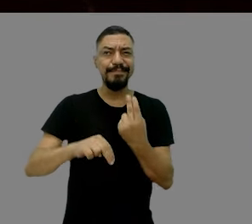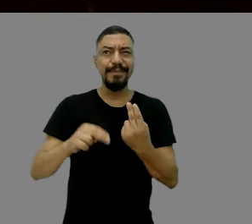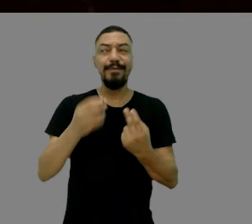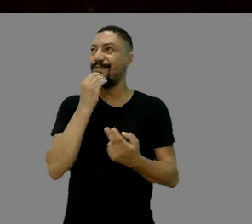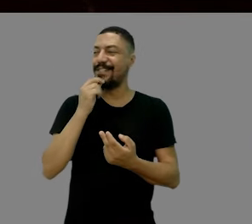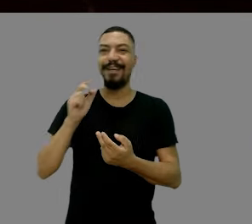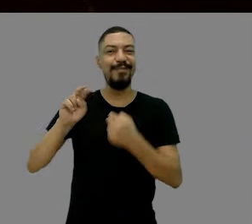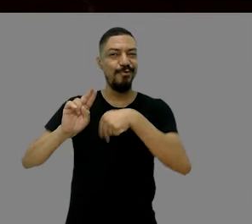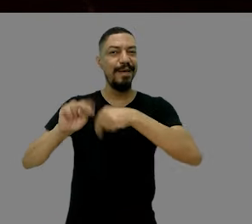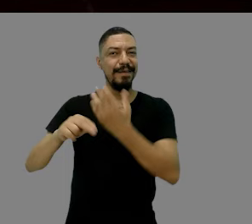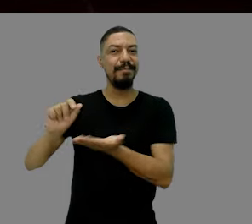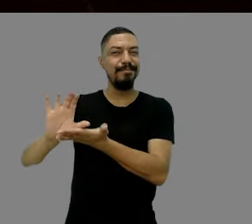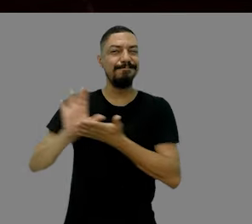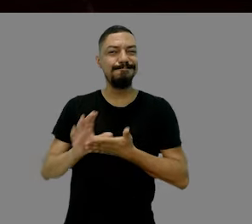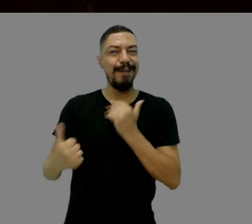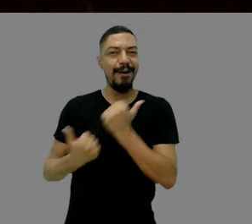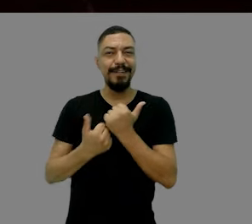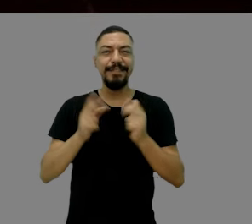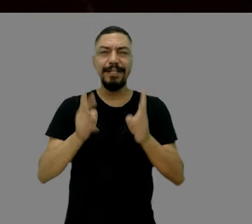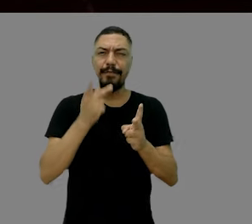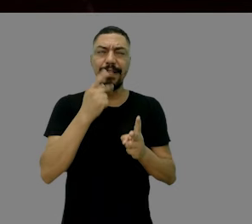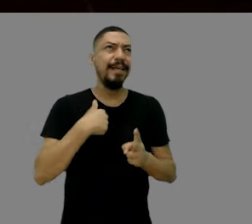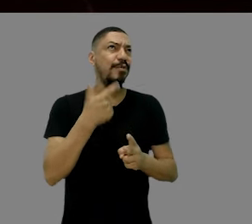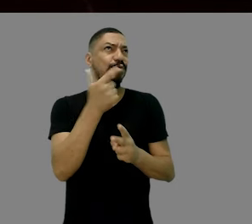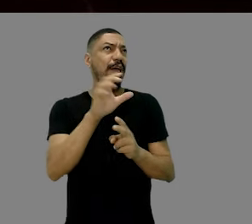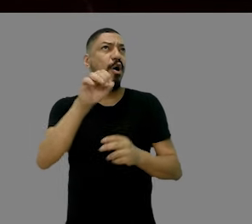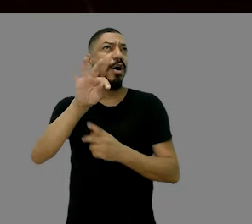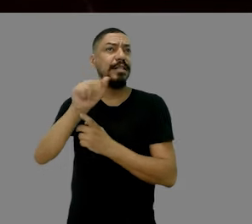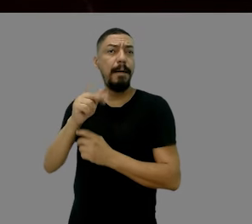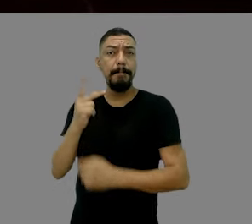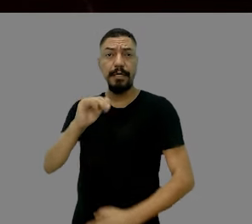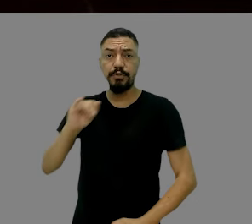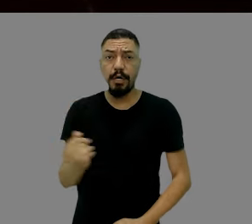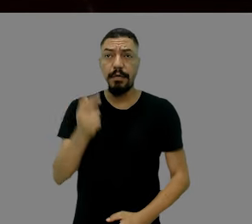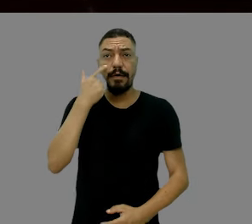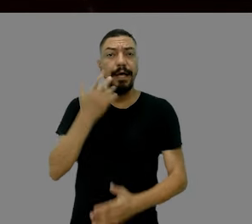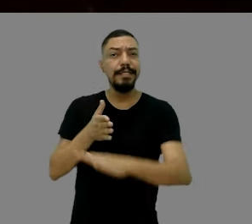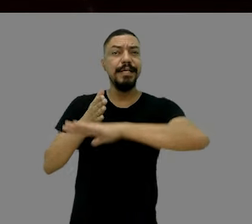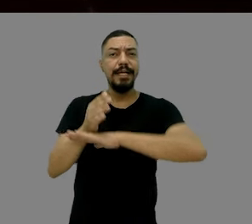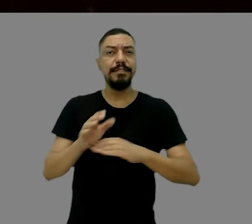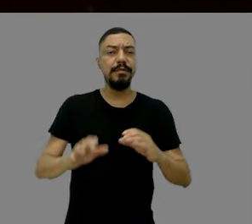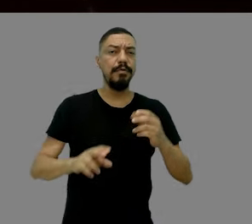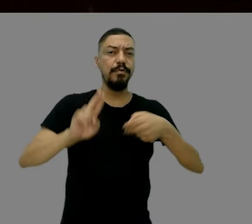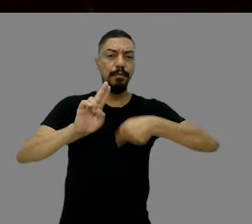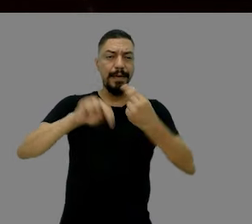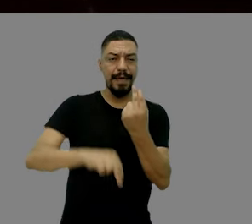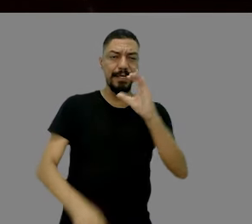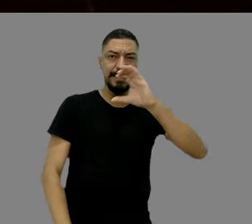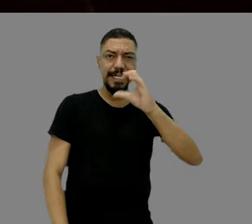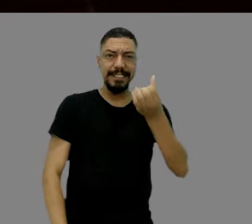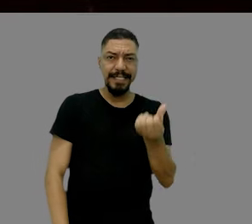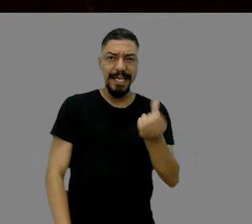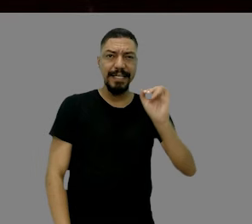isso. Porque o que eu mais falo, assim, a pessoa fala, mas eu não tenho conta PJ. Eu falo Nubank, C6 Bank, Interbank, esses de